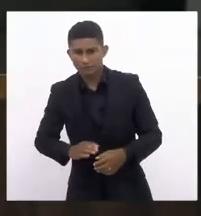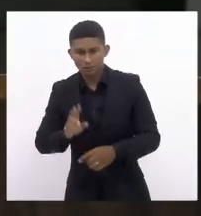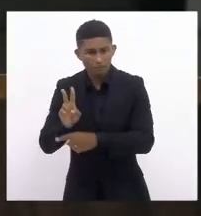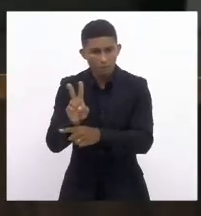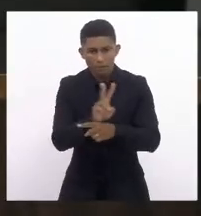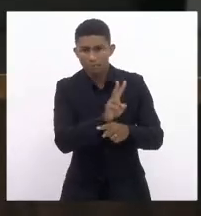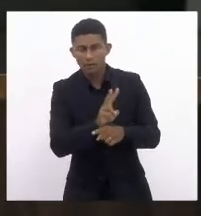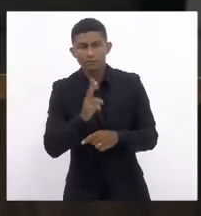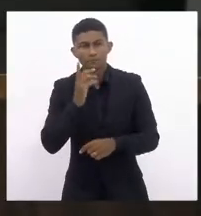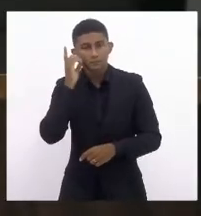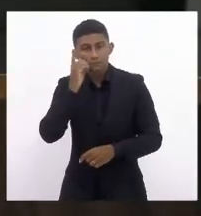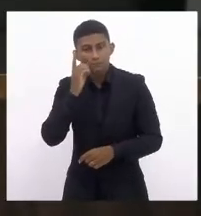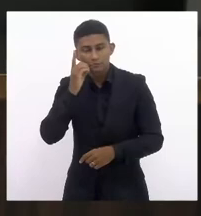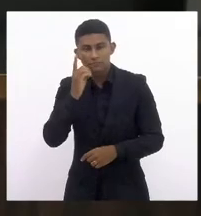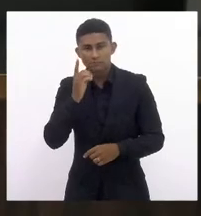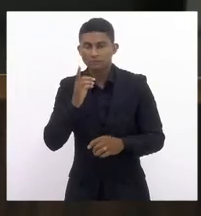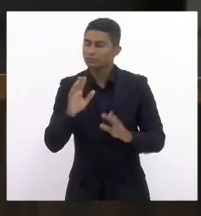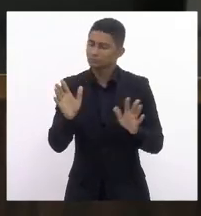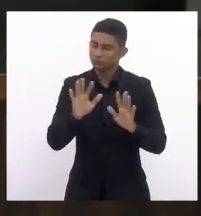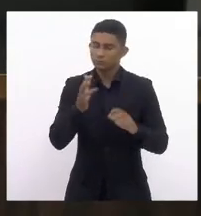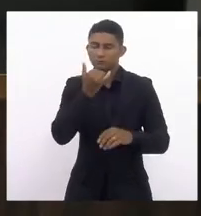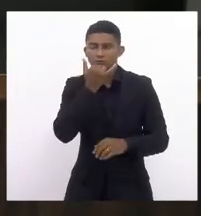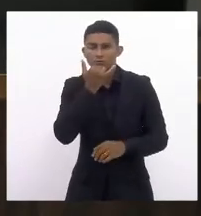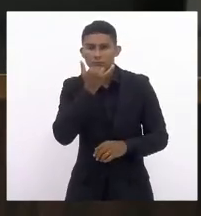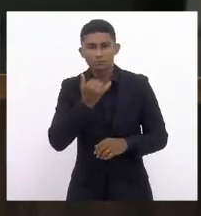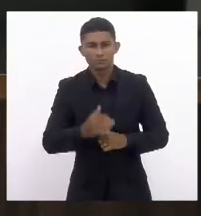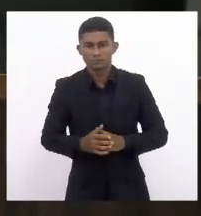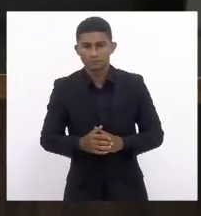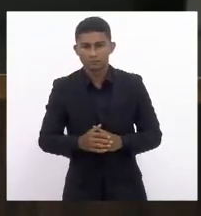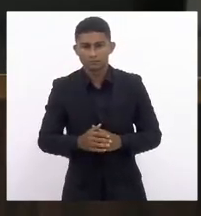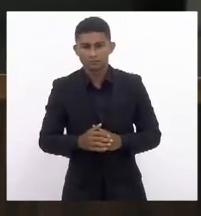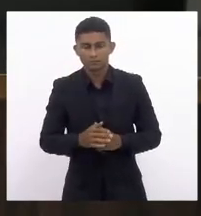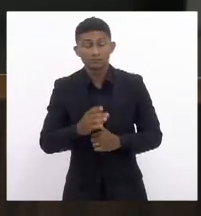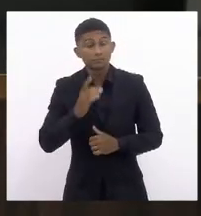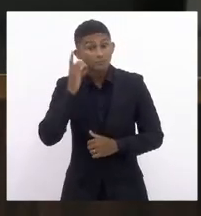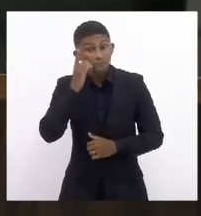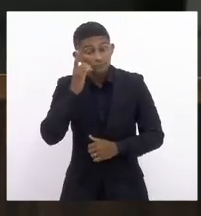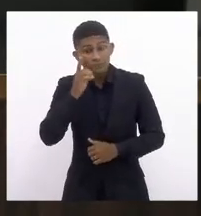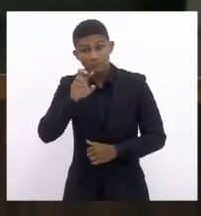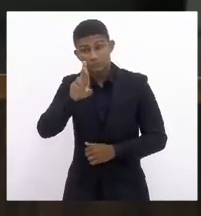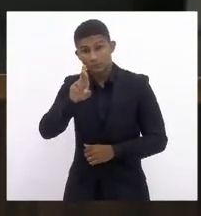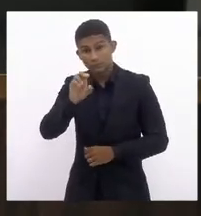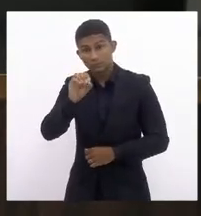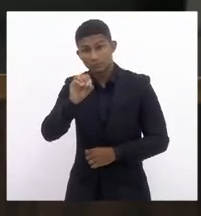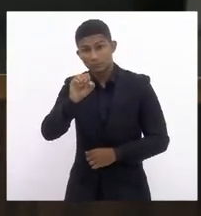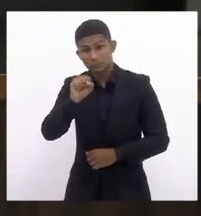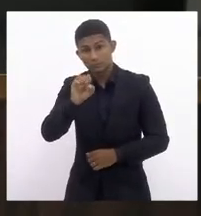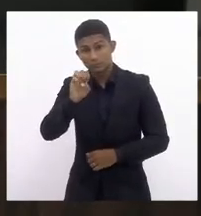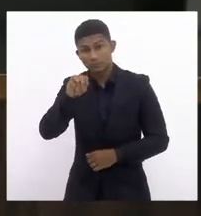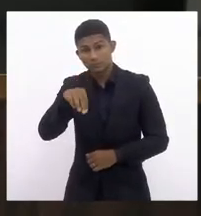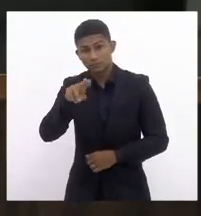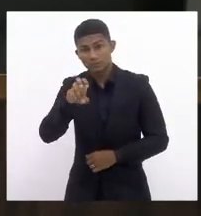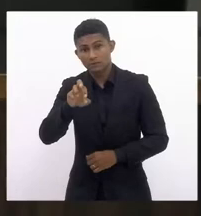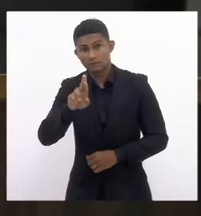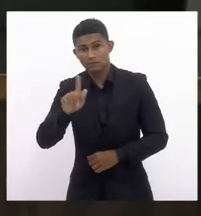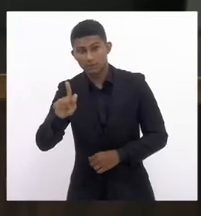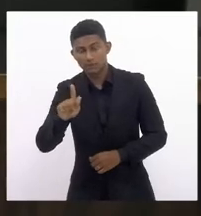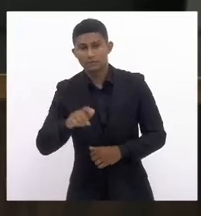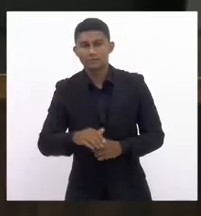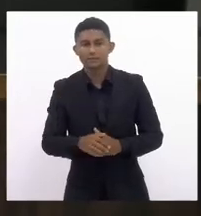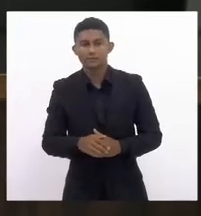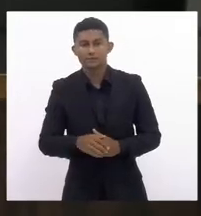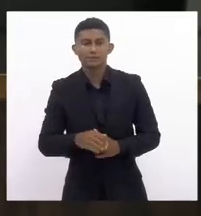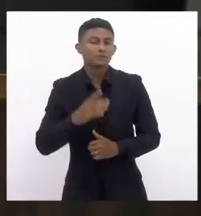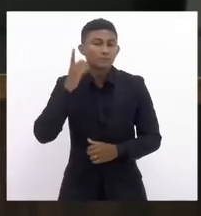deputado... Perdão, pela Comissão de... Deputado Rosenberg Reis. Deputado Rosenberg Reis. Deputado